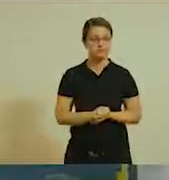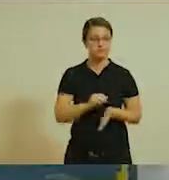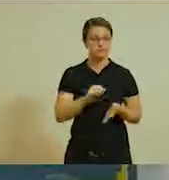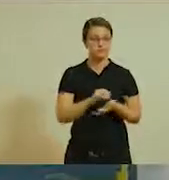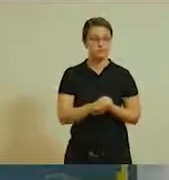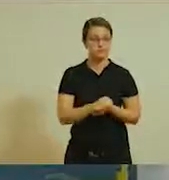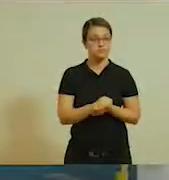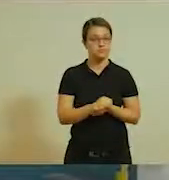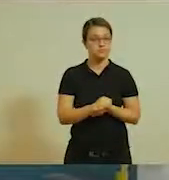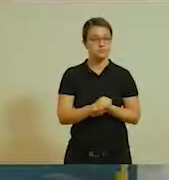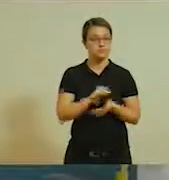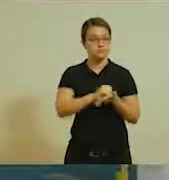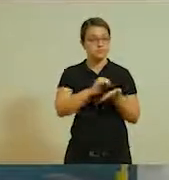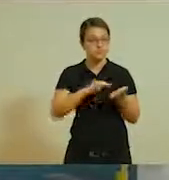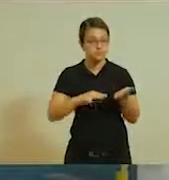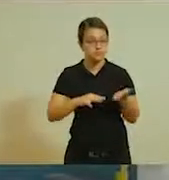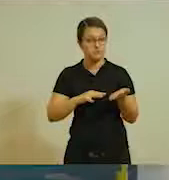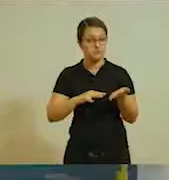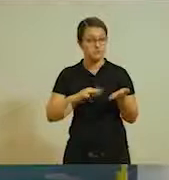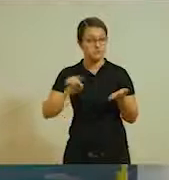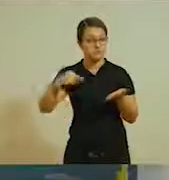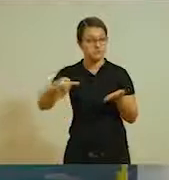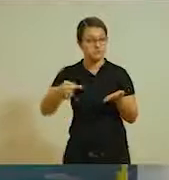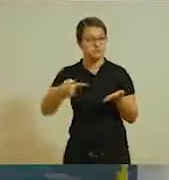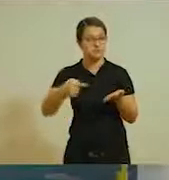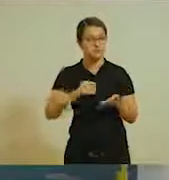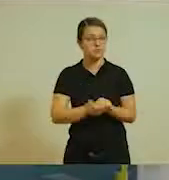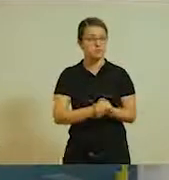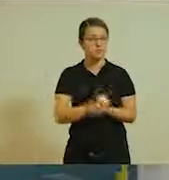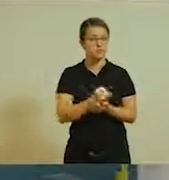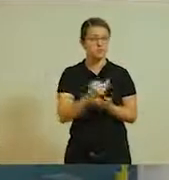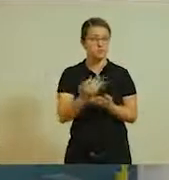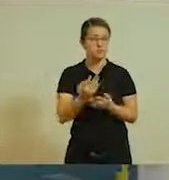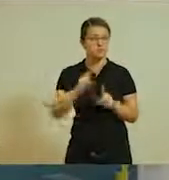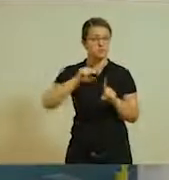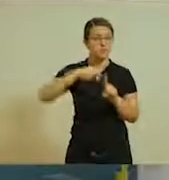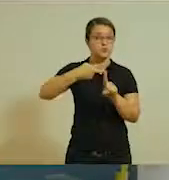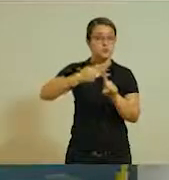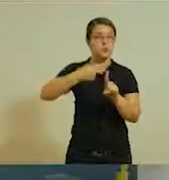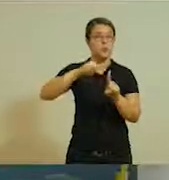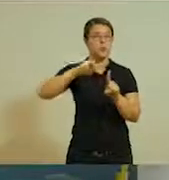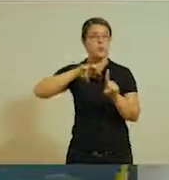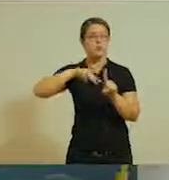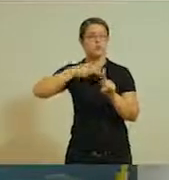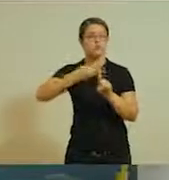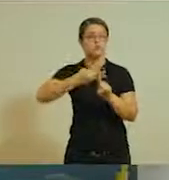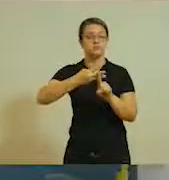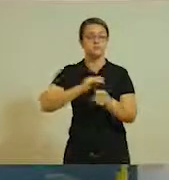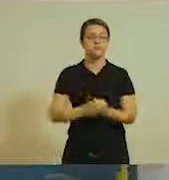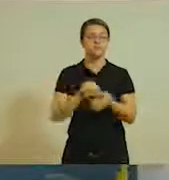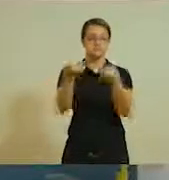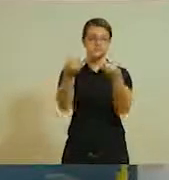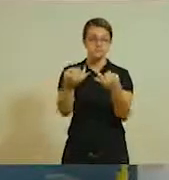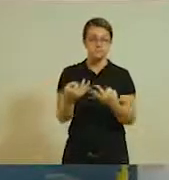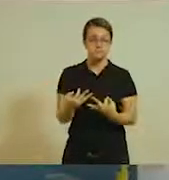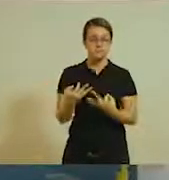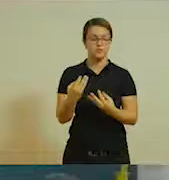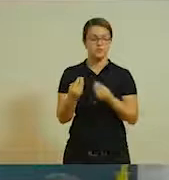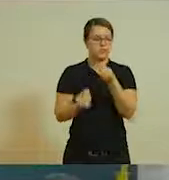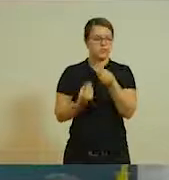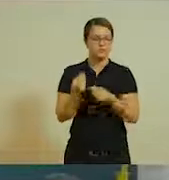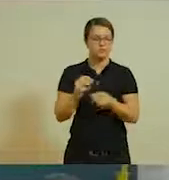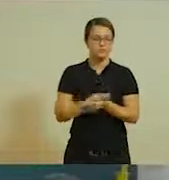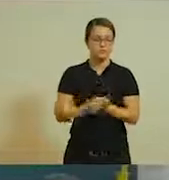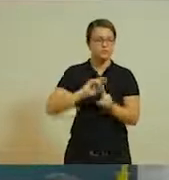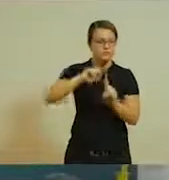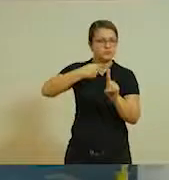Agora nós vamos trabalhar no próximo exercício quantidade em dobro ou triplo. Para isso, vou explicar para